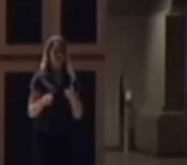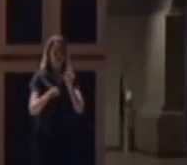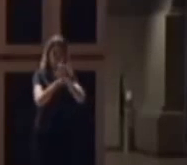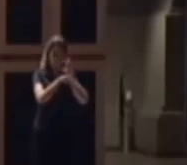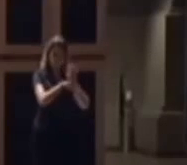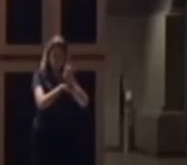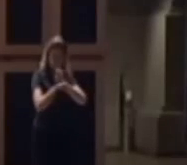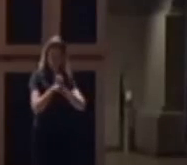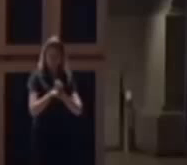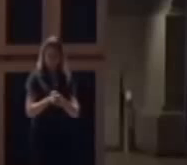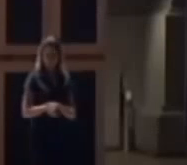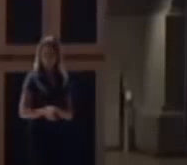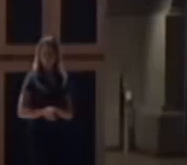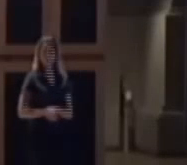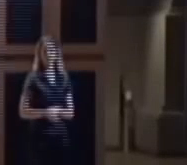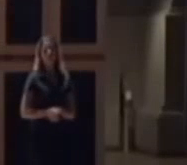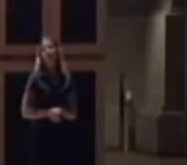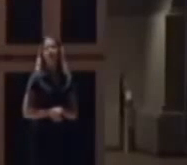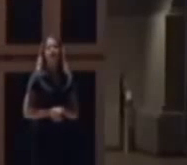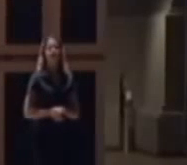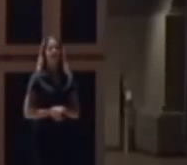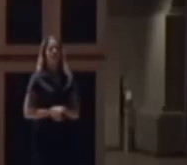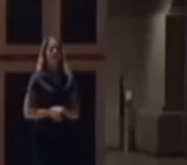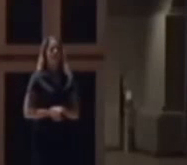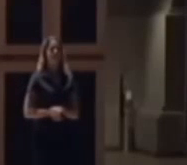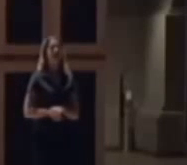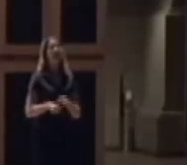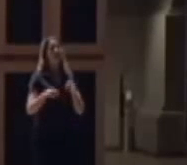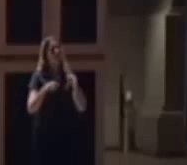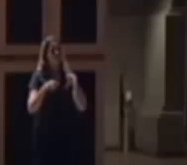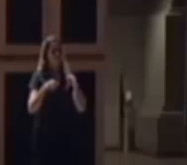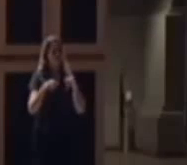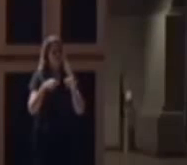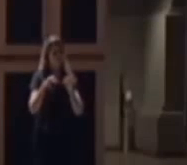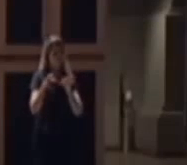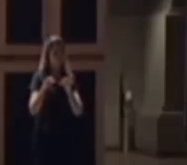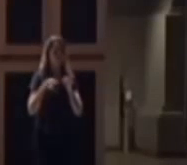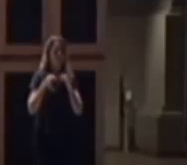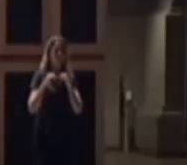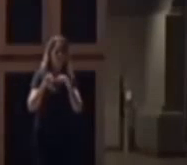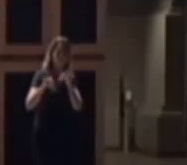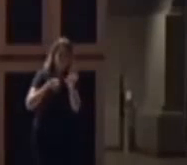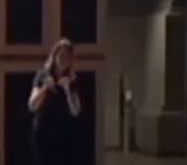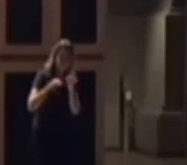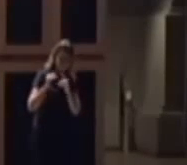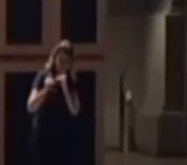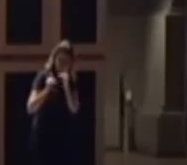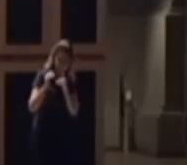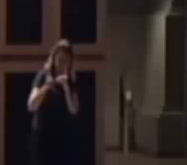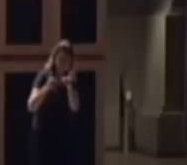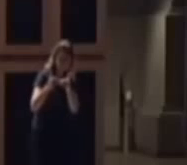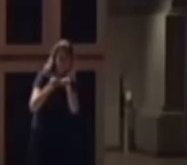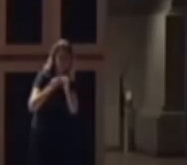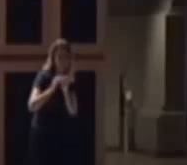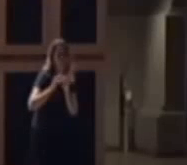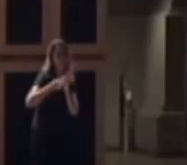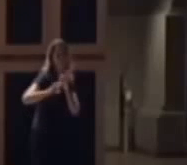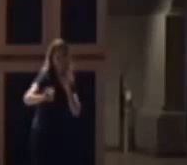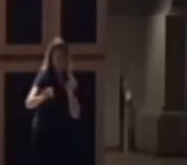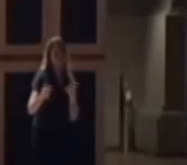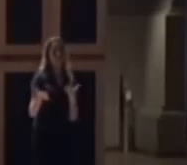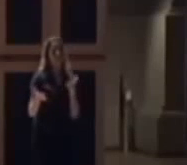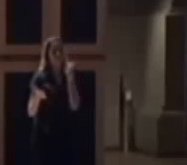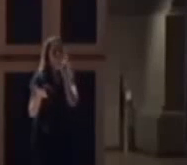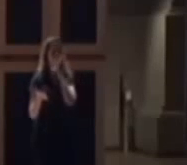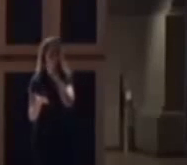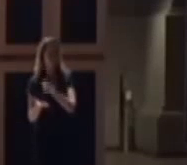Estado. O processo, ele é um processo que é longo, do termo de parceria dentro dentro do governo. Existe